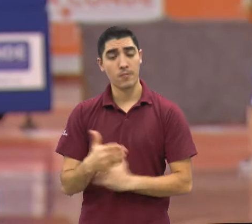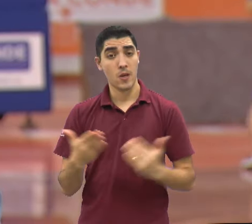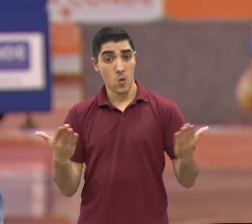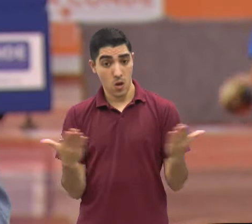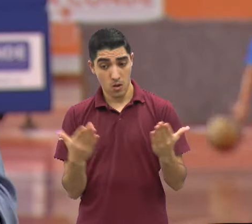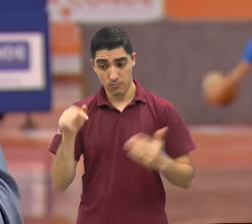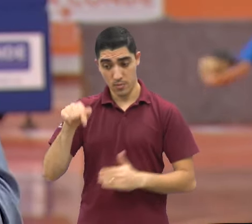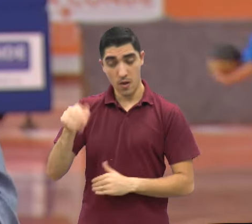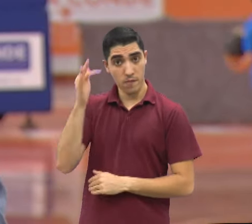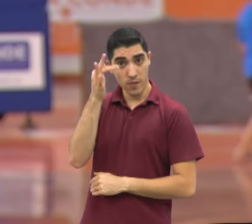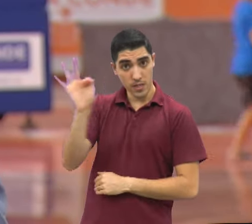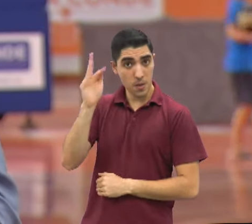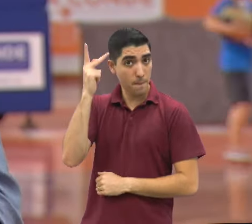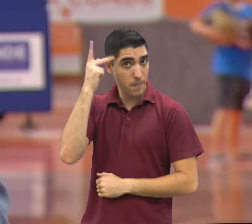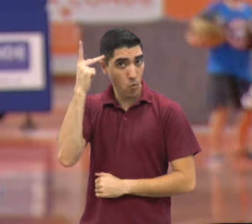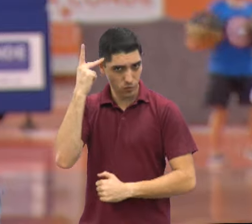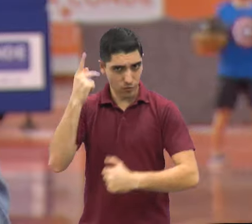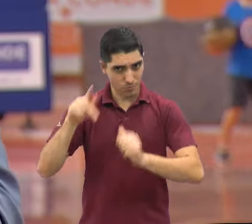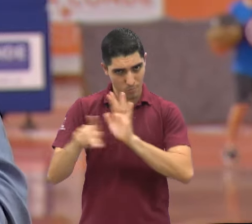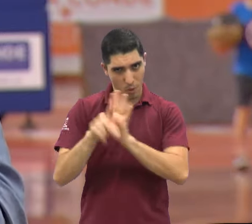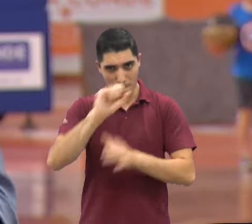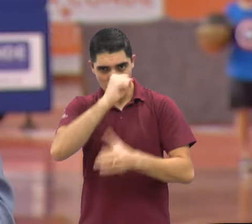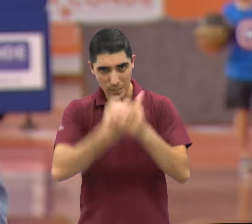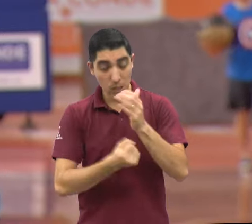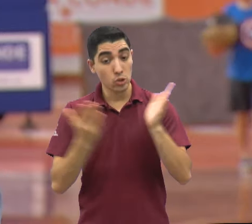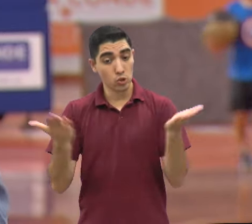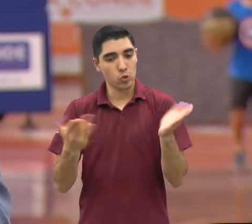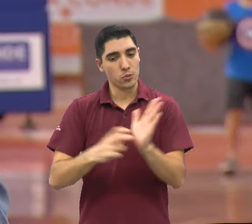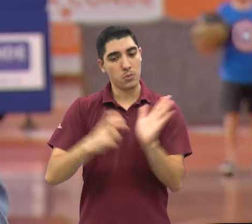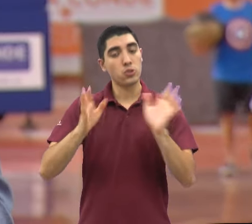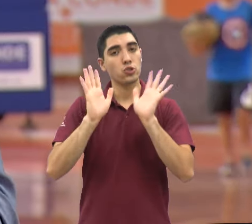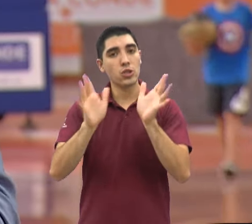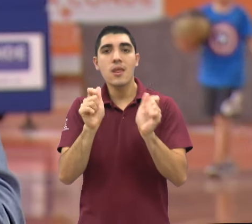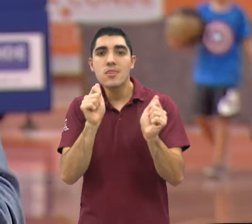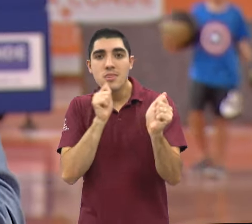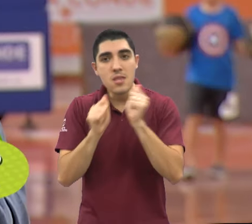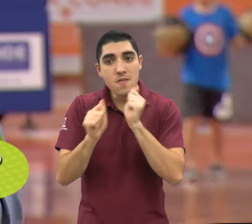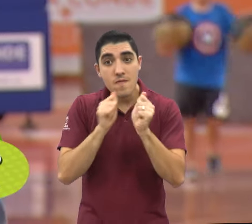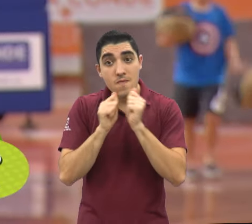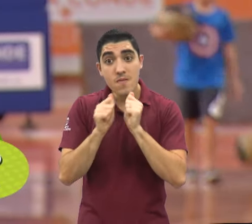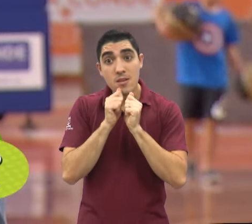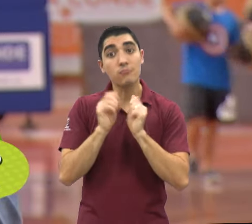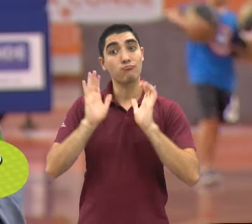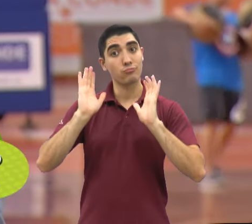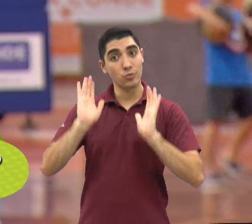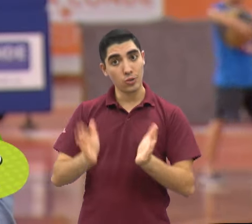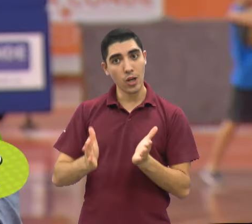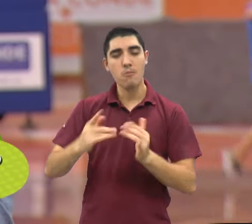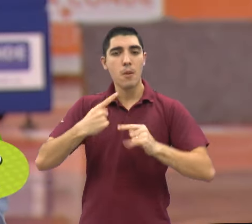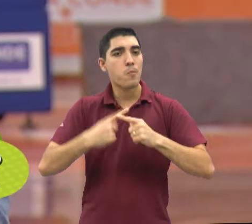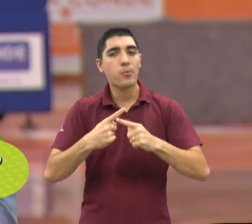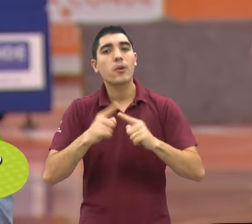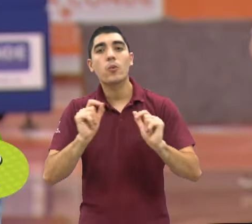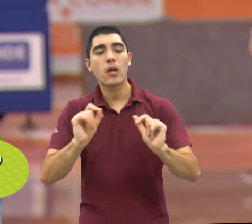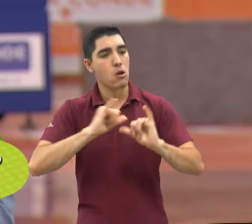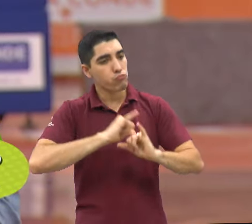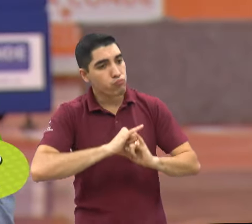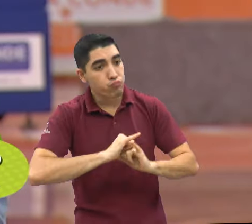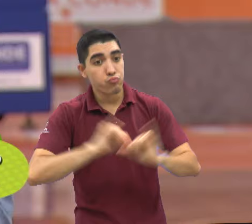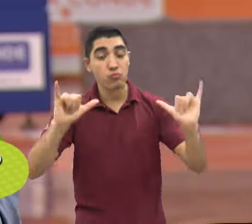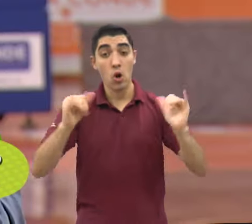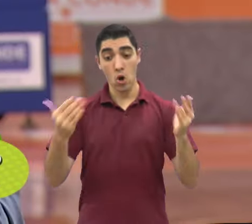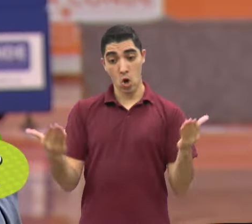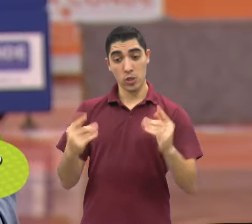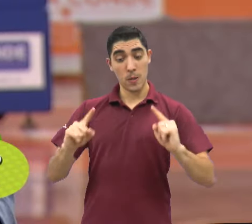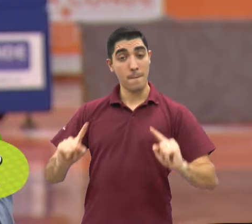de Basquetebol promoveu hoje cedo uma coletiva de imprensa para poder divulgar o primeiro jogo da finalíssima